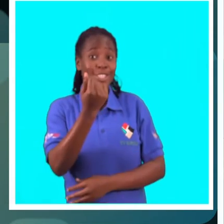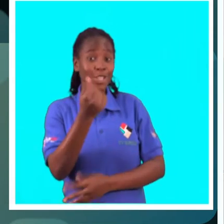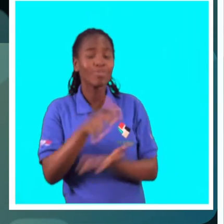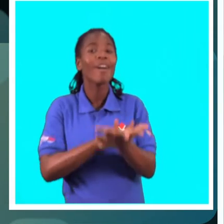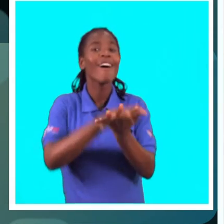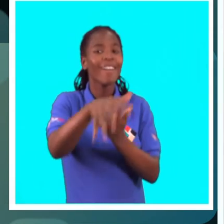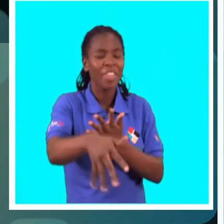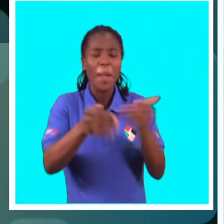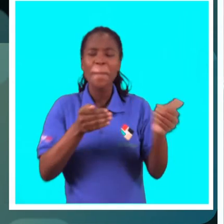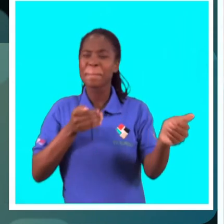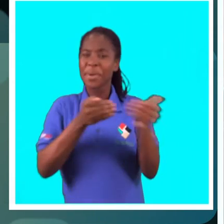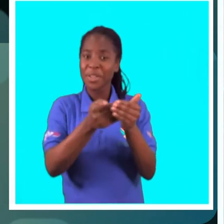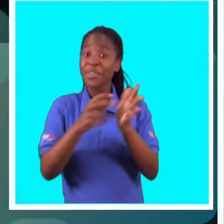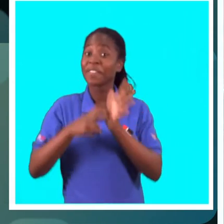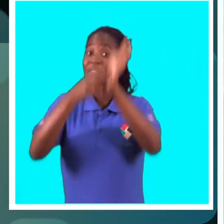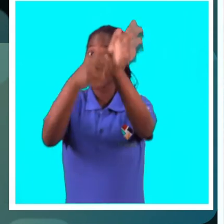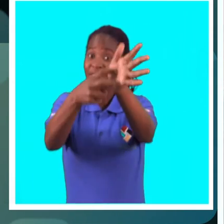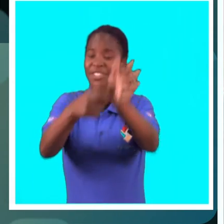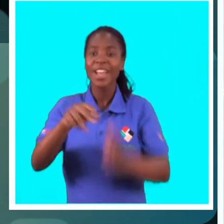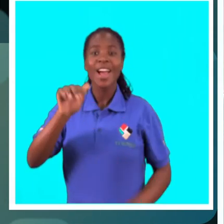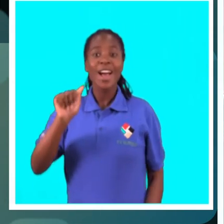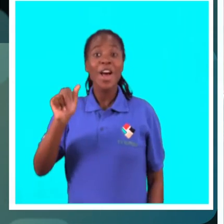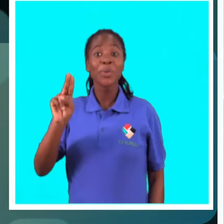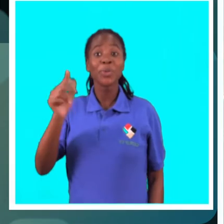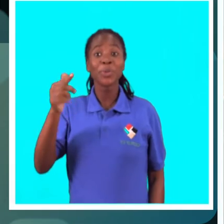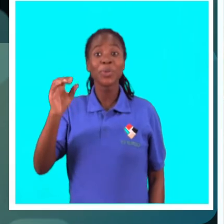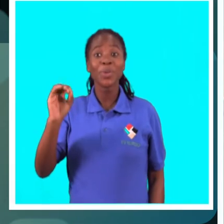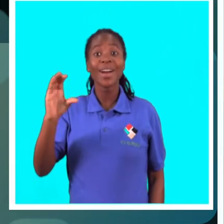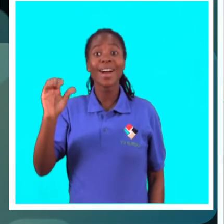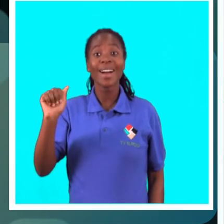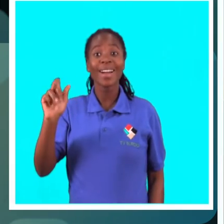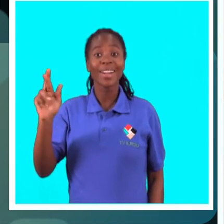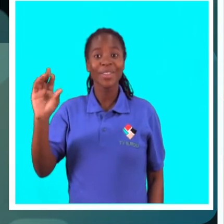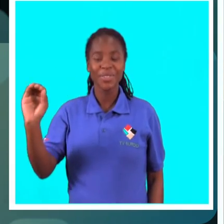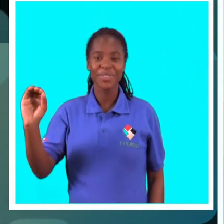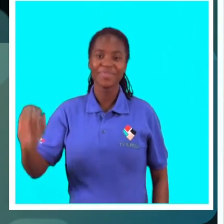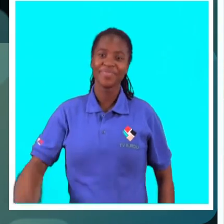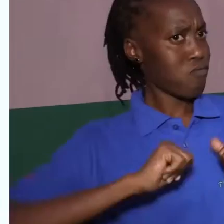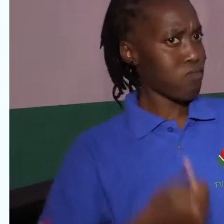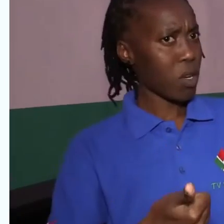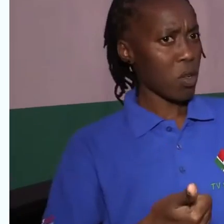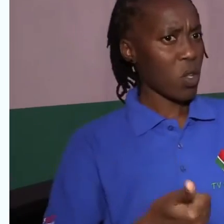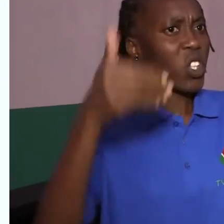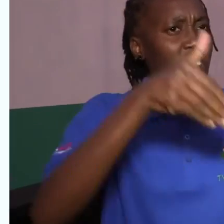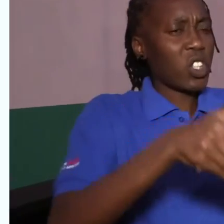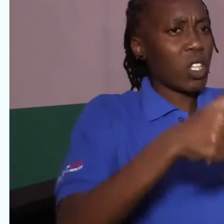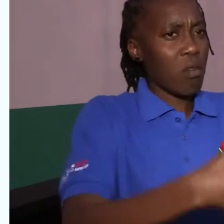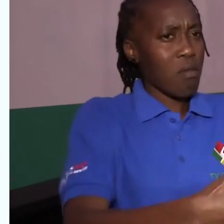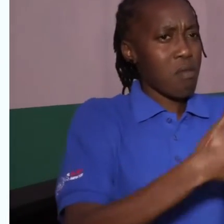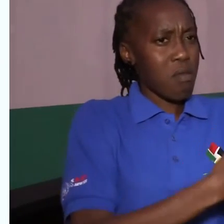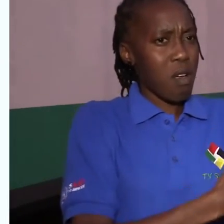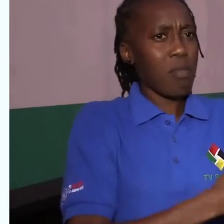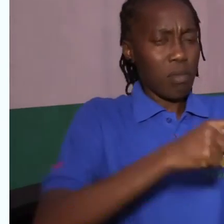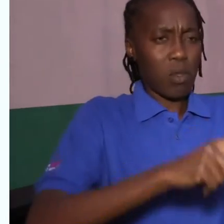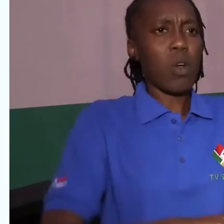PPA quase metade do que gastaria viajando de autocarro ch sempre a